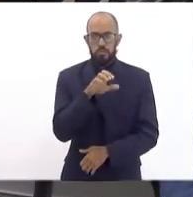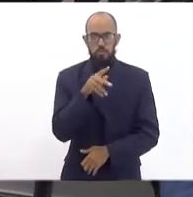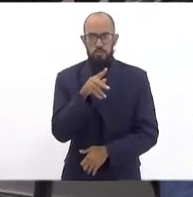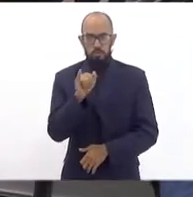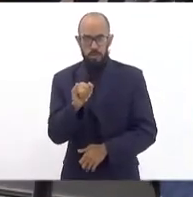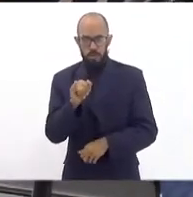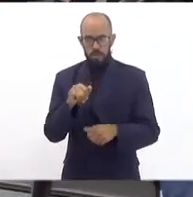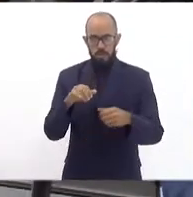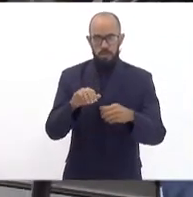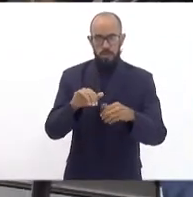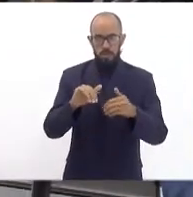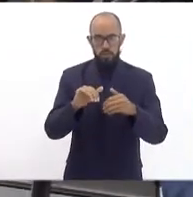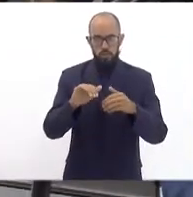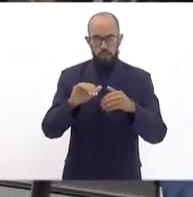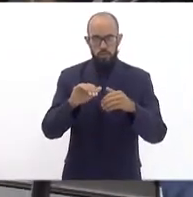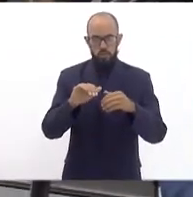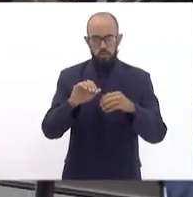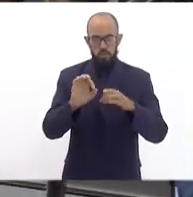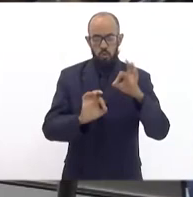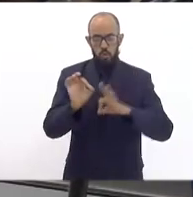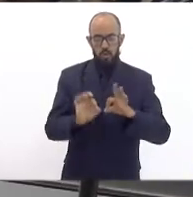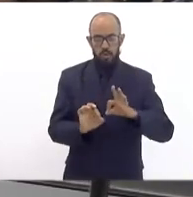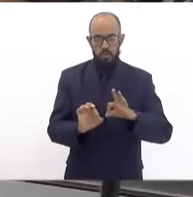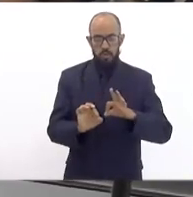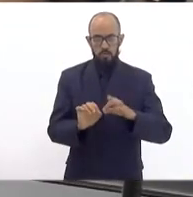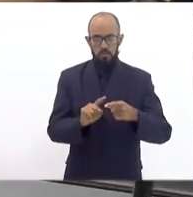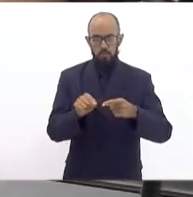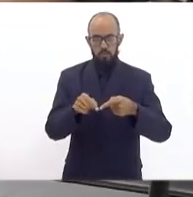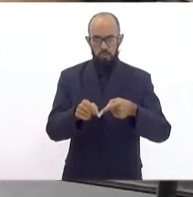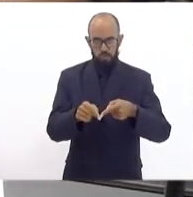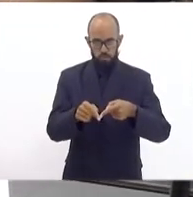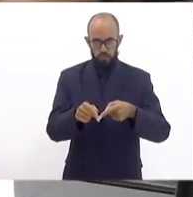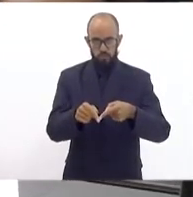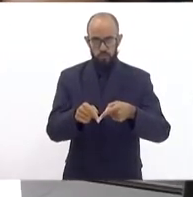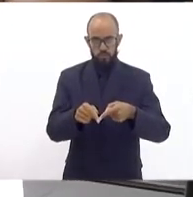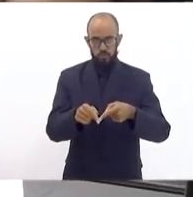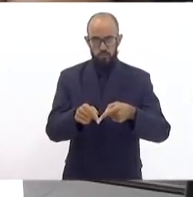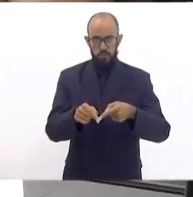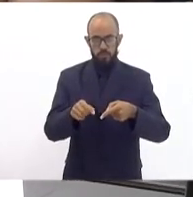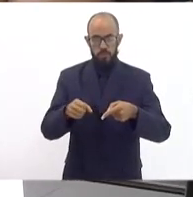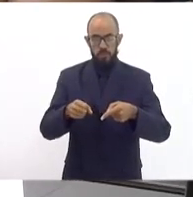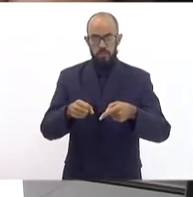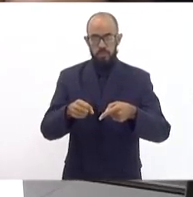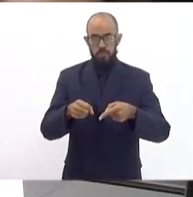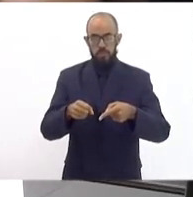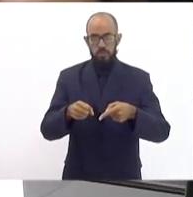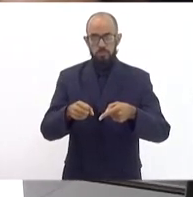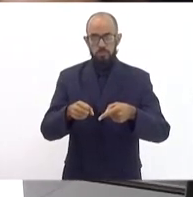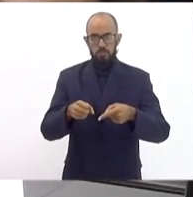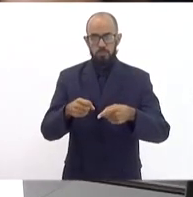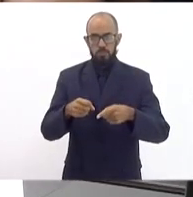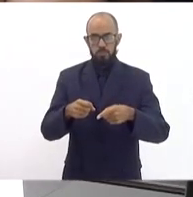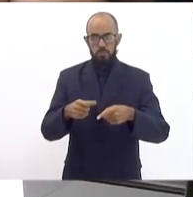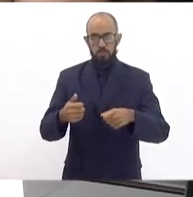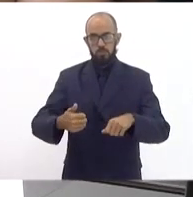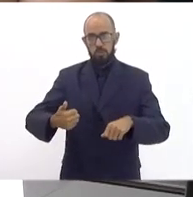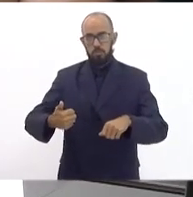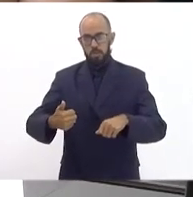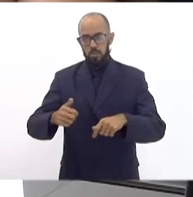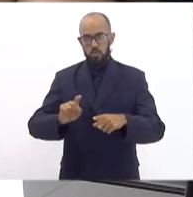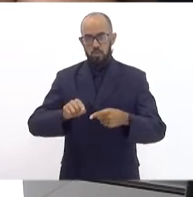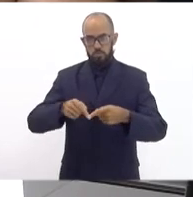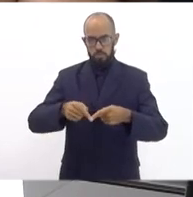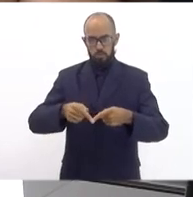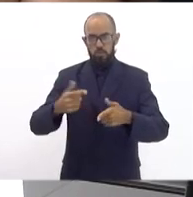objetivos. Esse primeiro objetivo que vai se desdobrar na próxima é a questão da